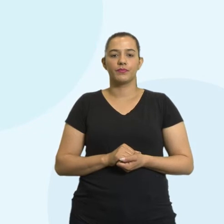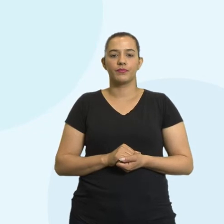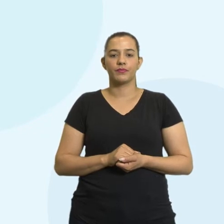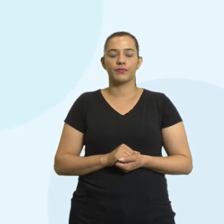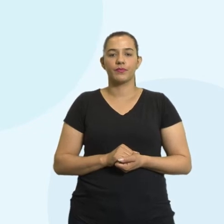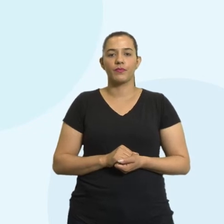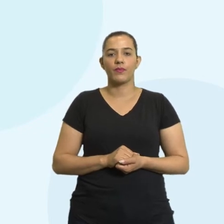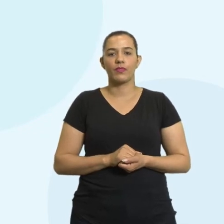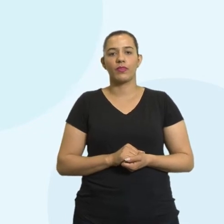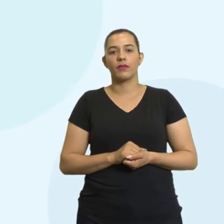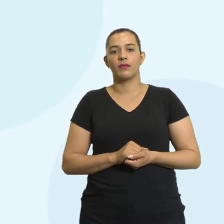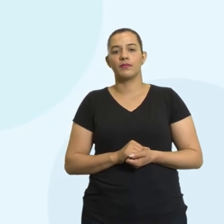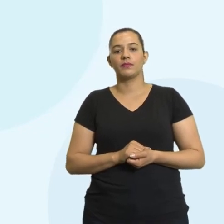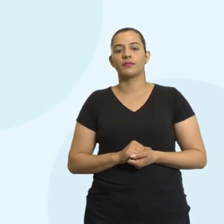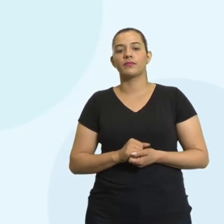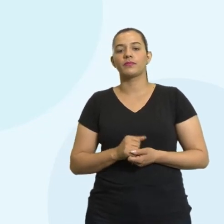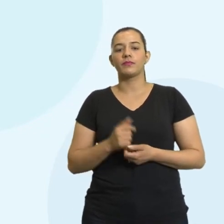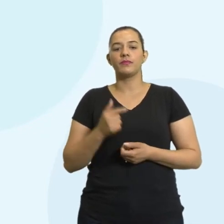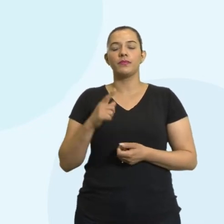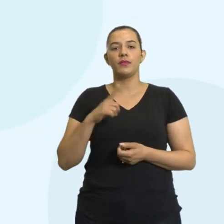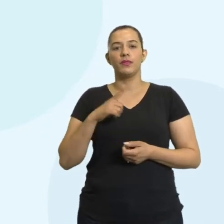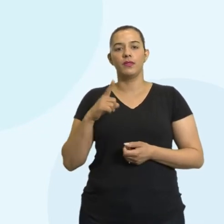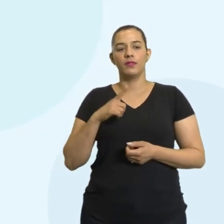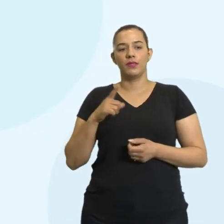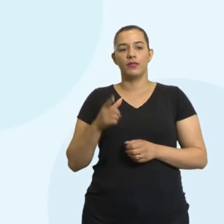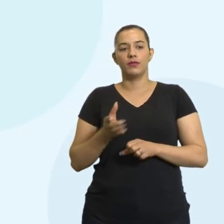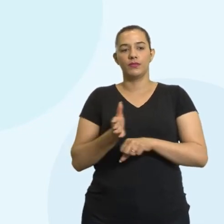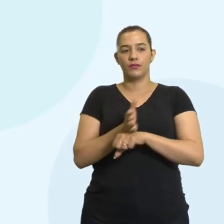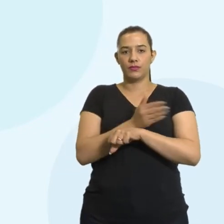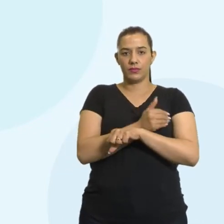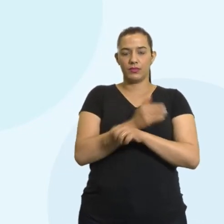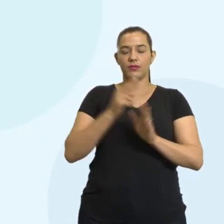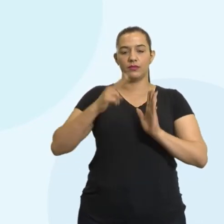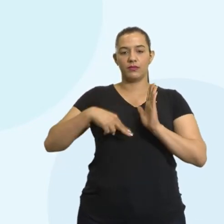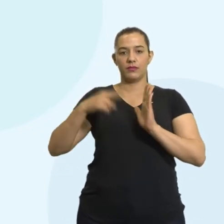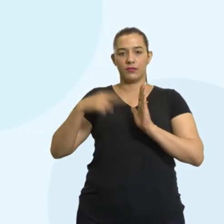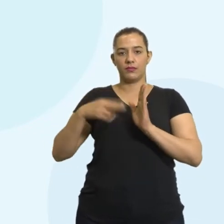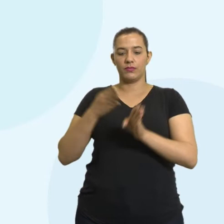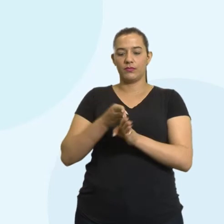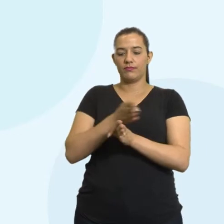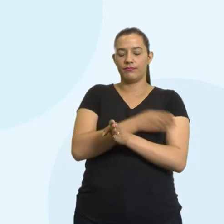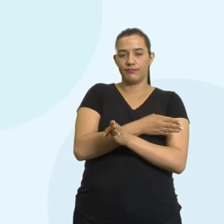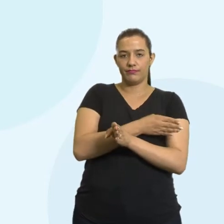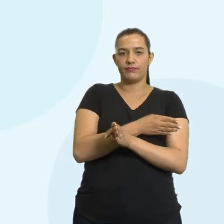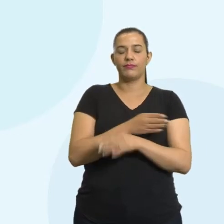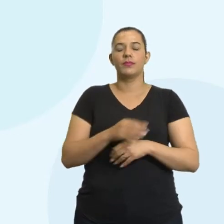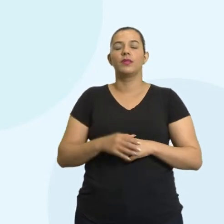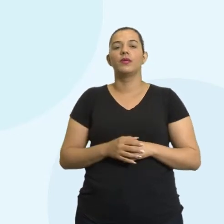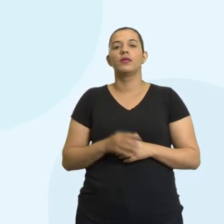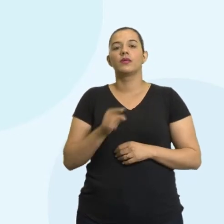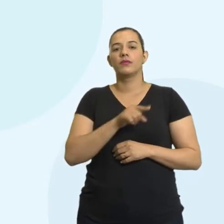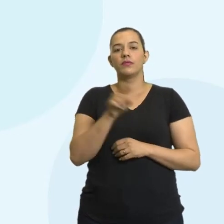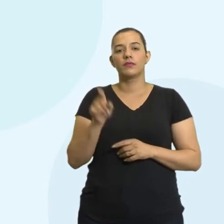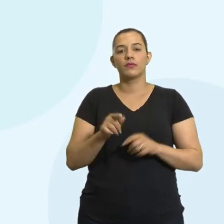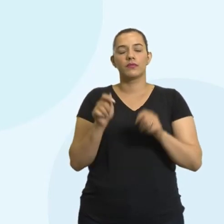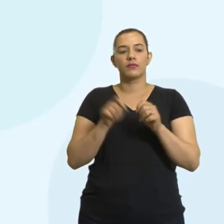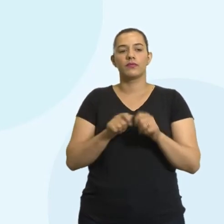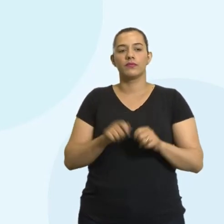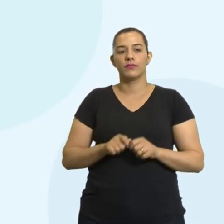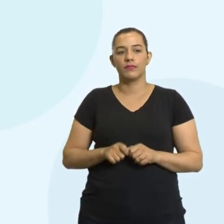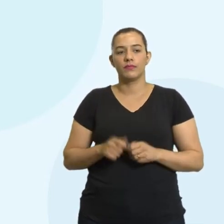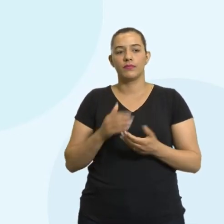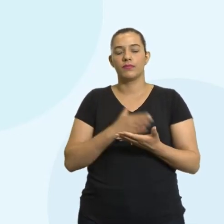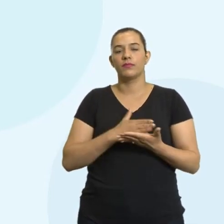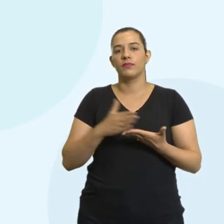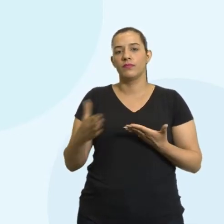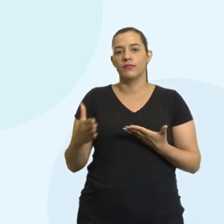Então, gente, a gente tem o antes da leitura, né? Que vocês irão